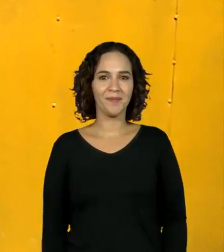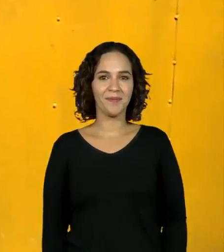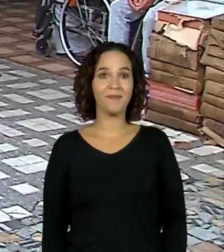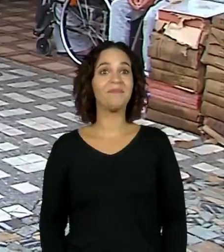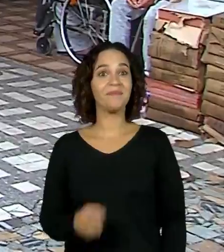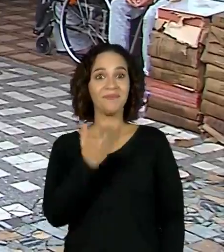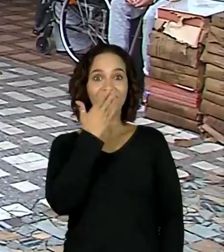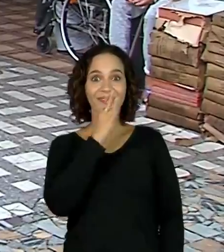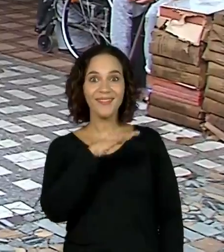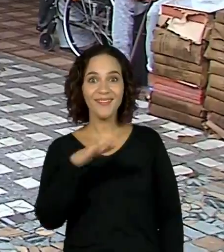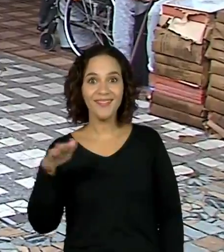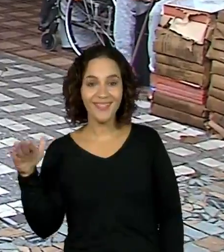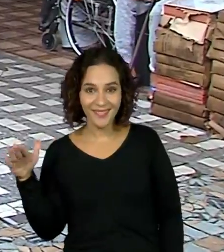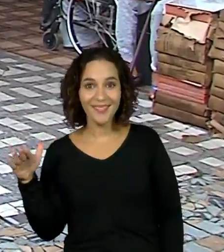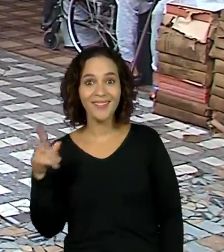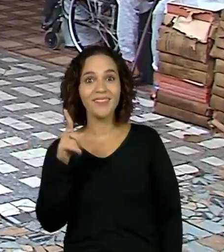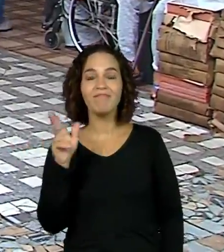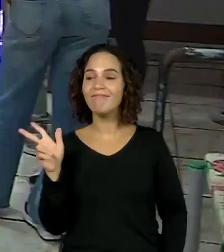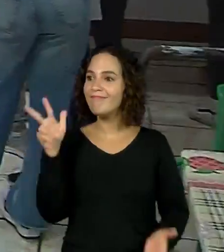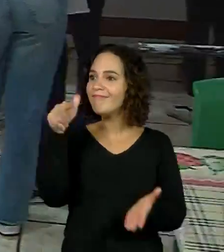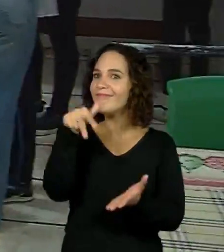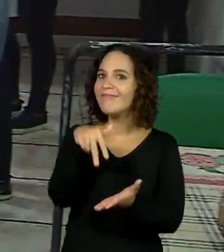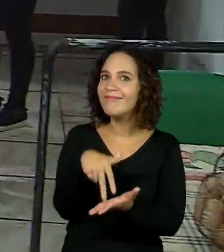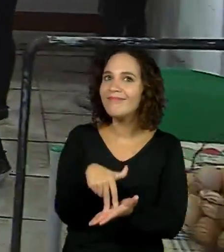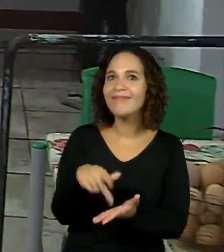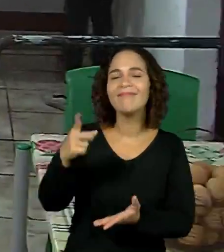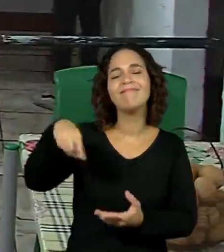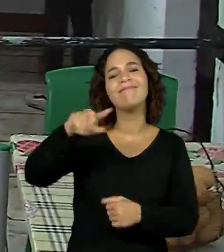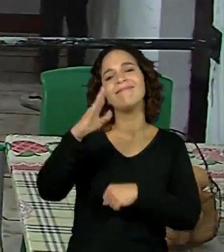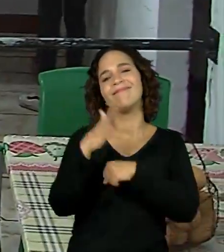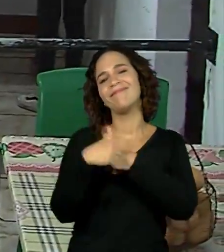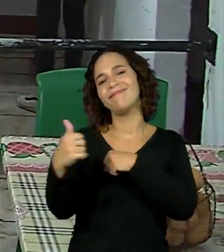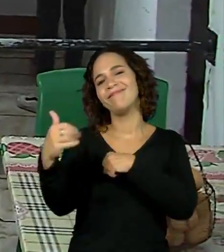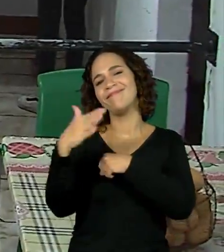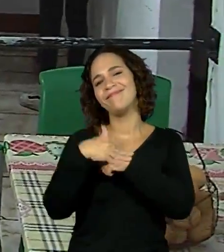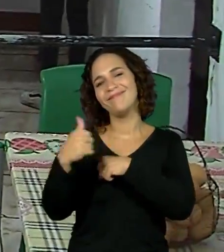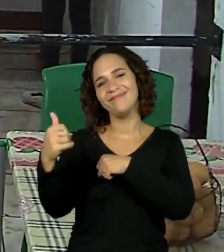As crianças são recebidas com muito carinho.